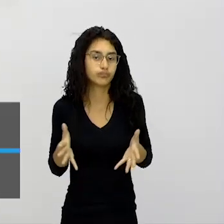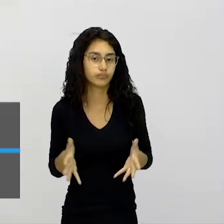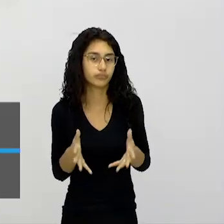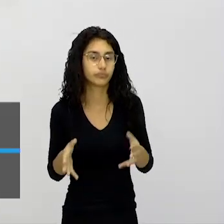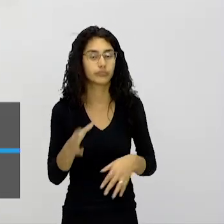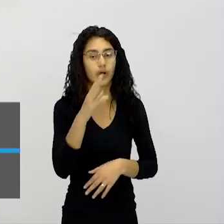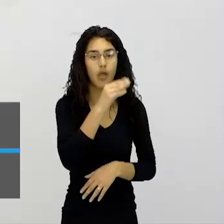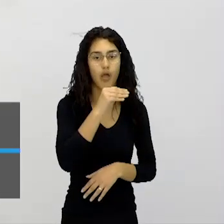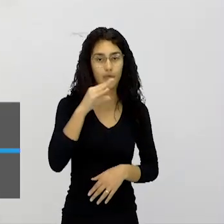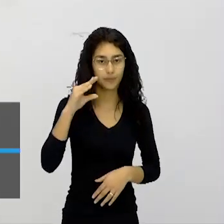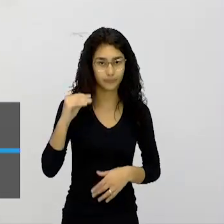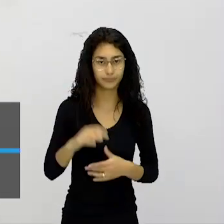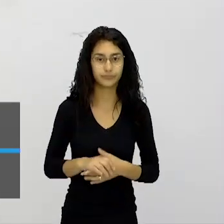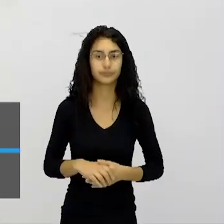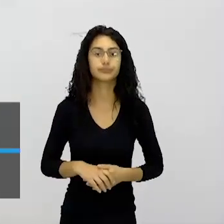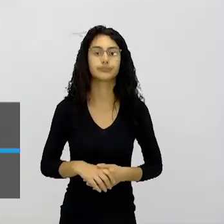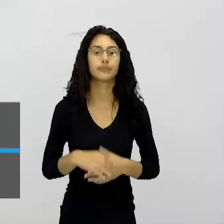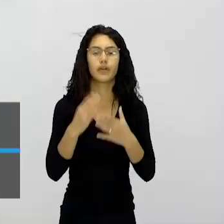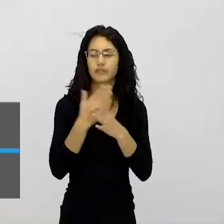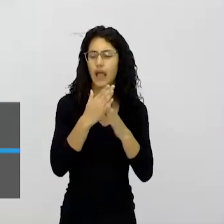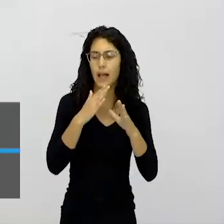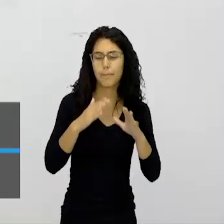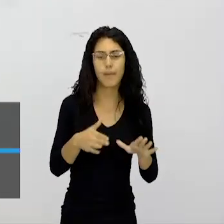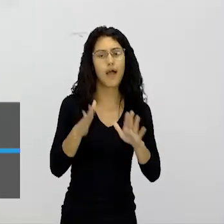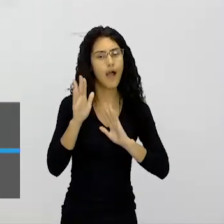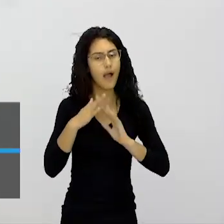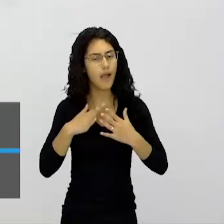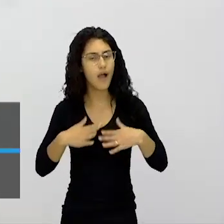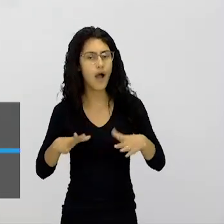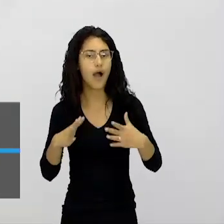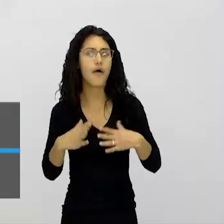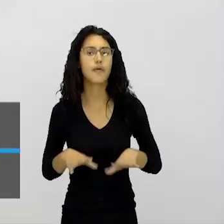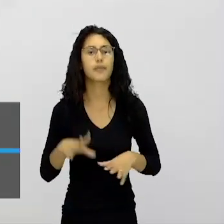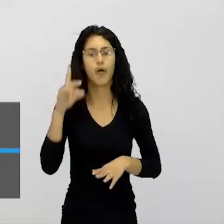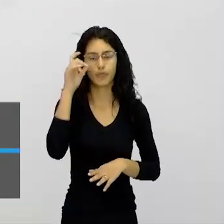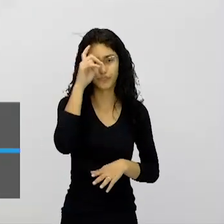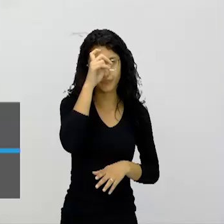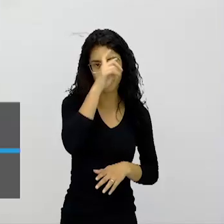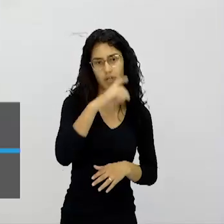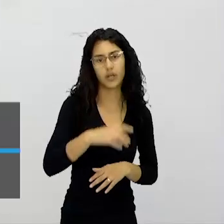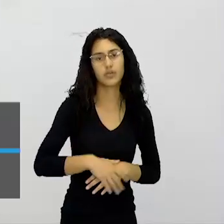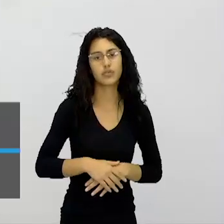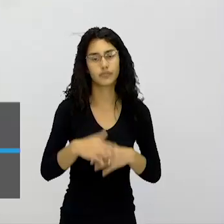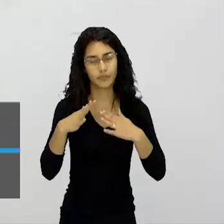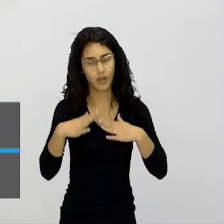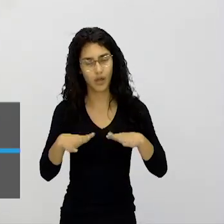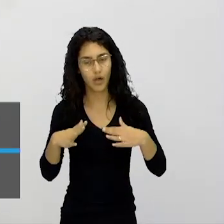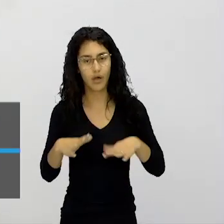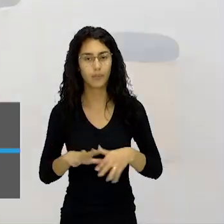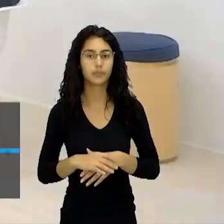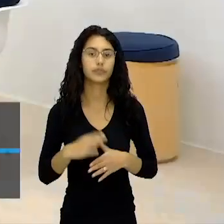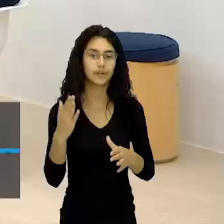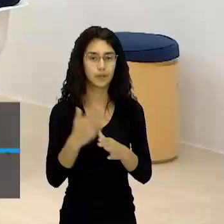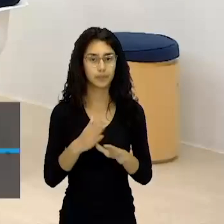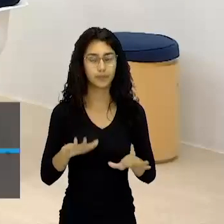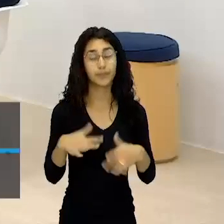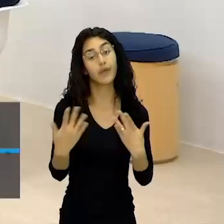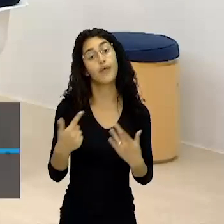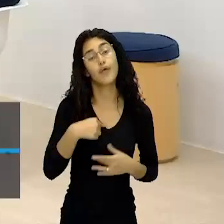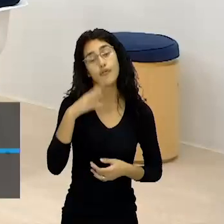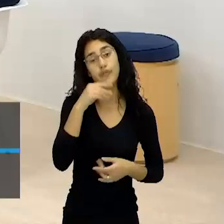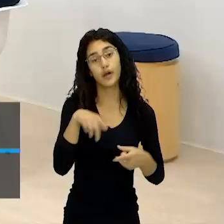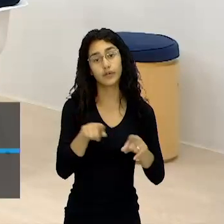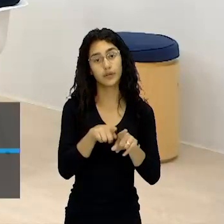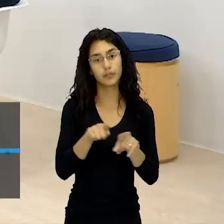né, essa coisa de isso vai passar, né, esse problema difícil de resolver vai passar. Né, e o que eu falo para os